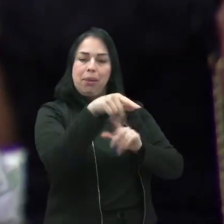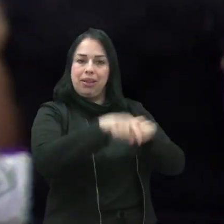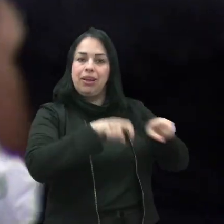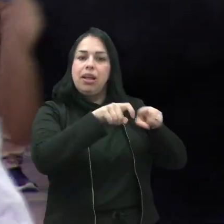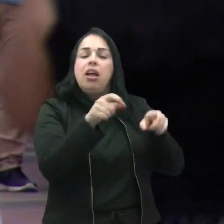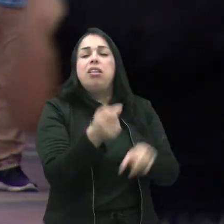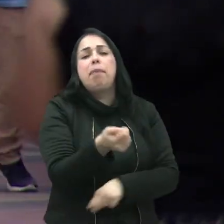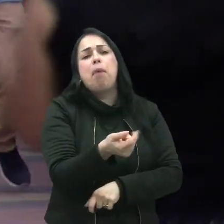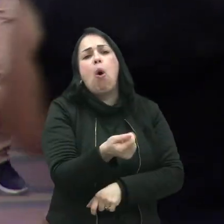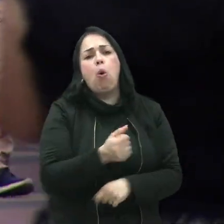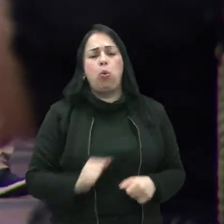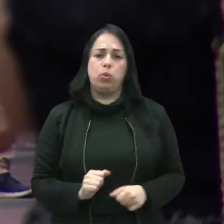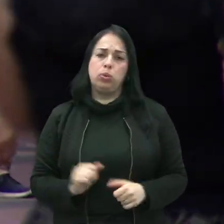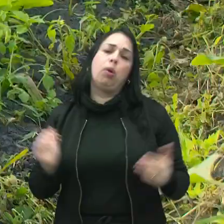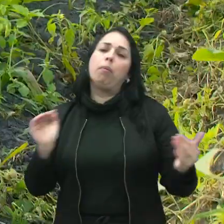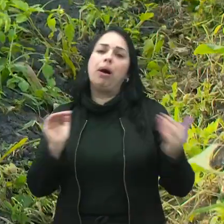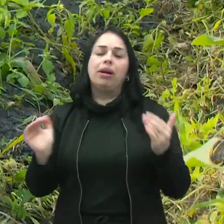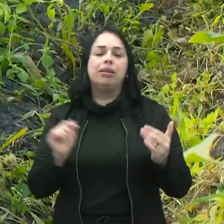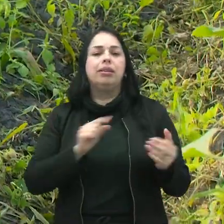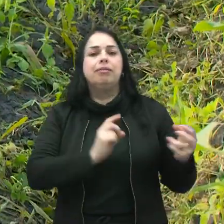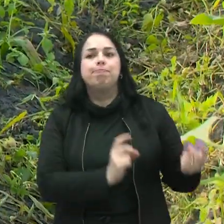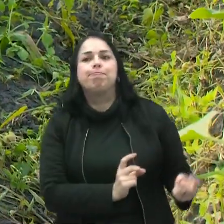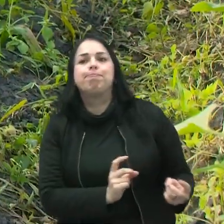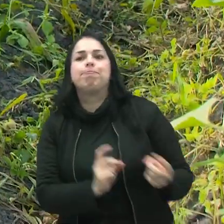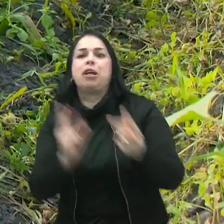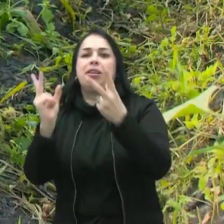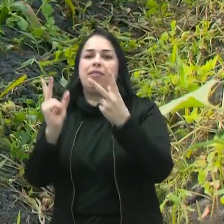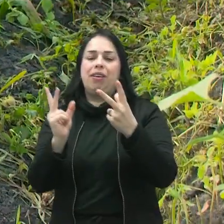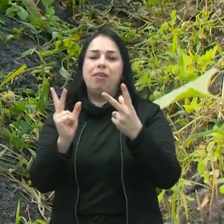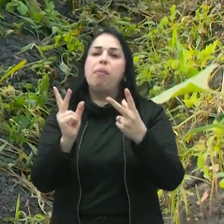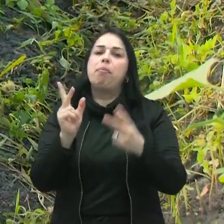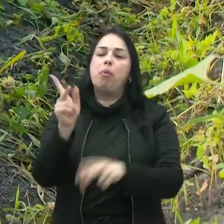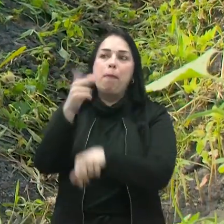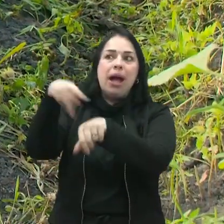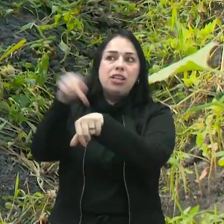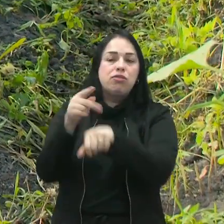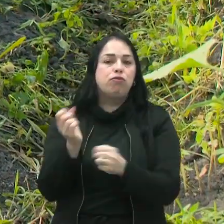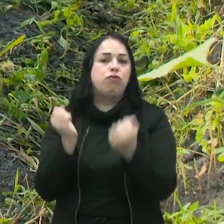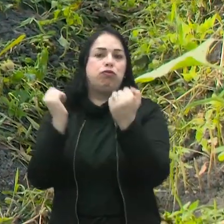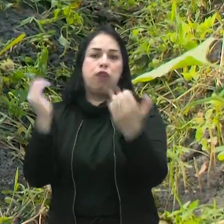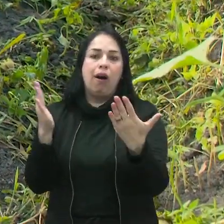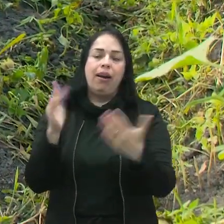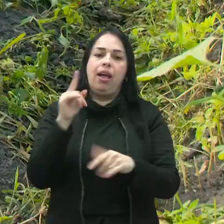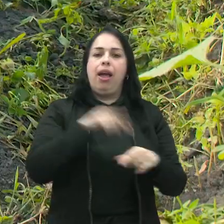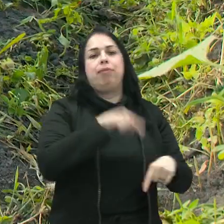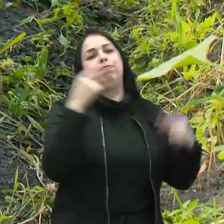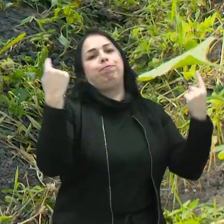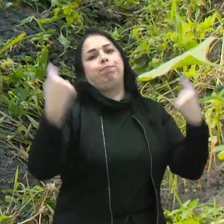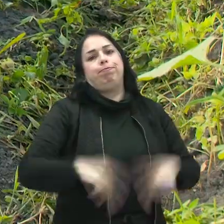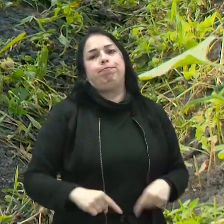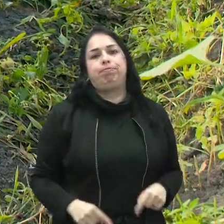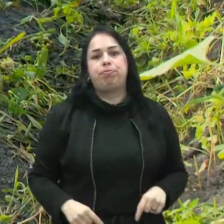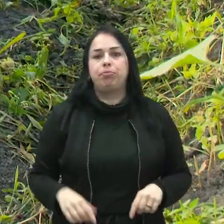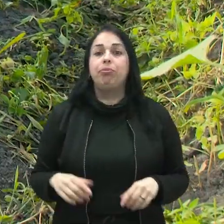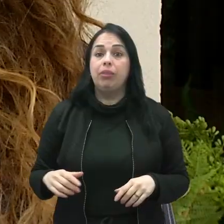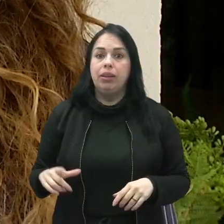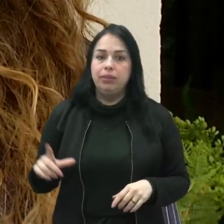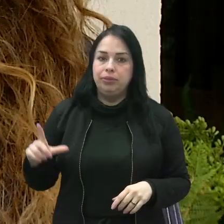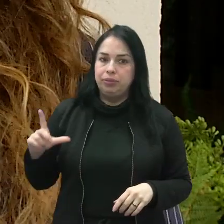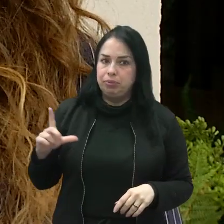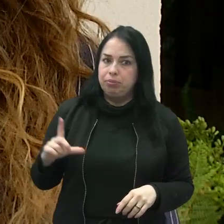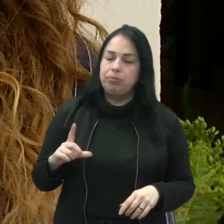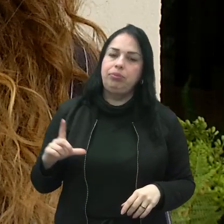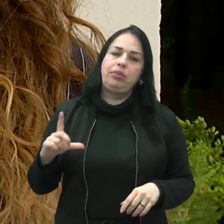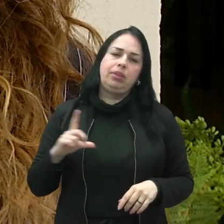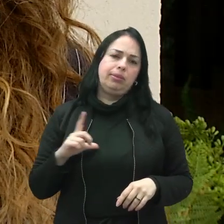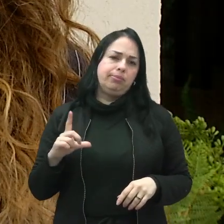agricultura ainda é pequena. Conseguir vender para fora do país é um desafio para muitos.